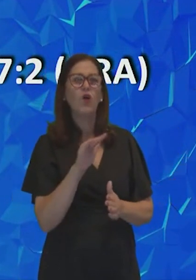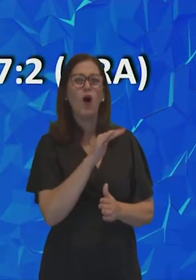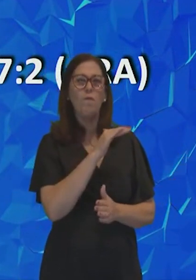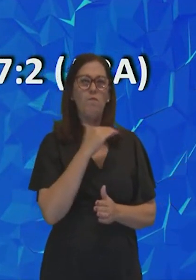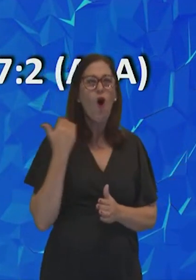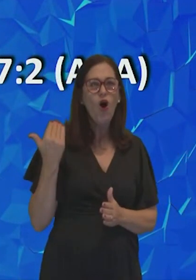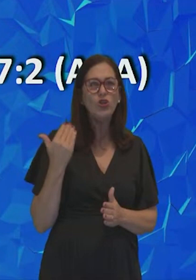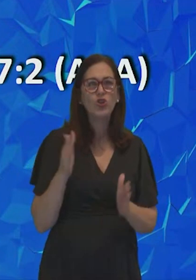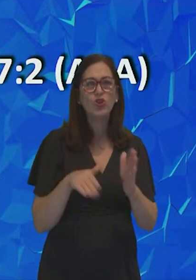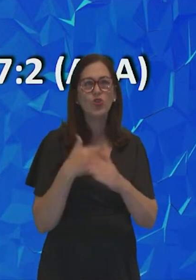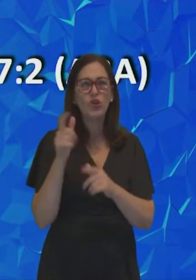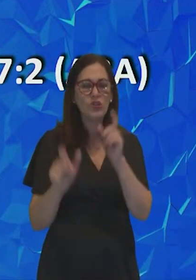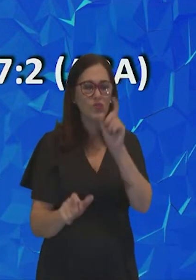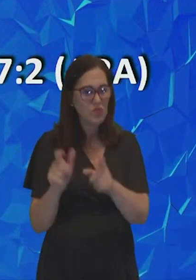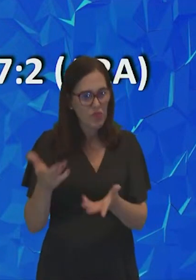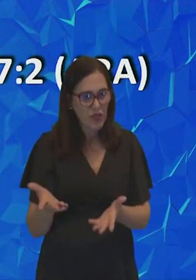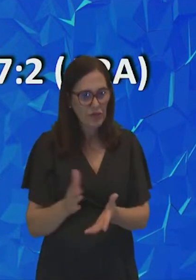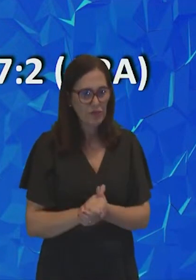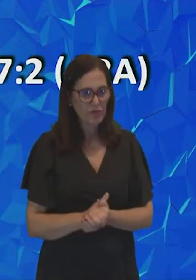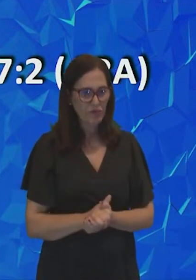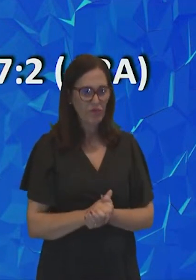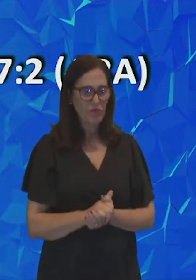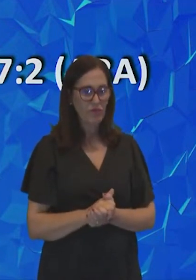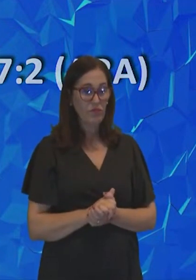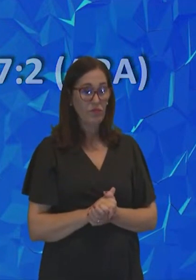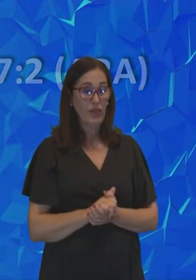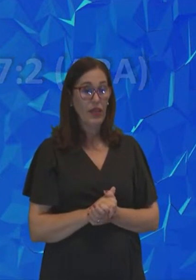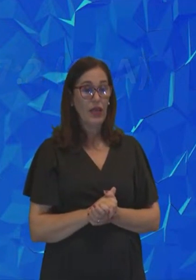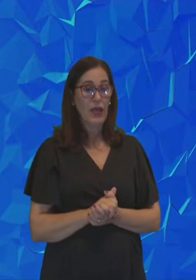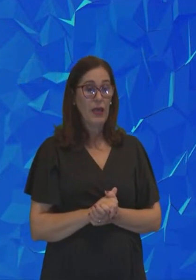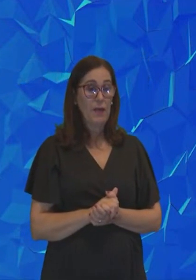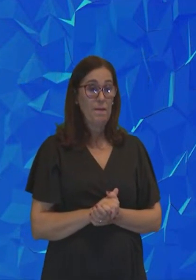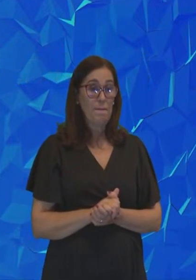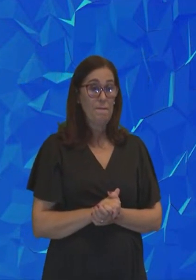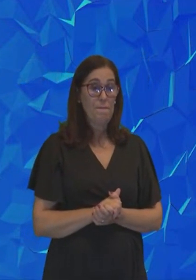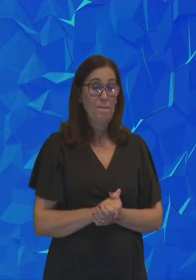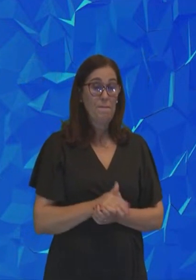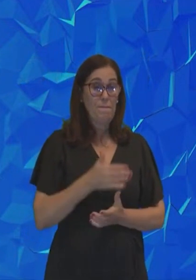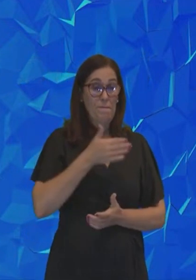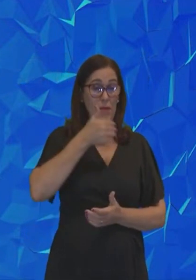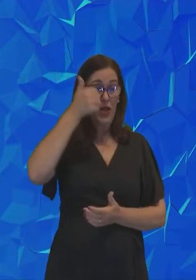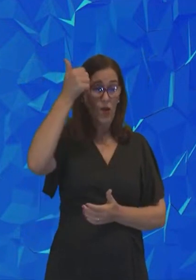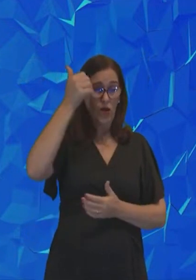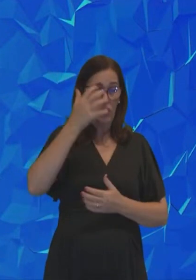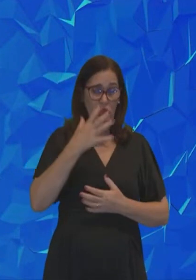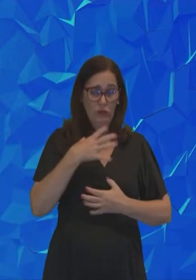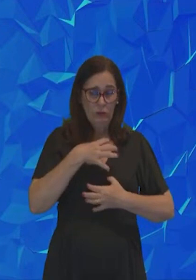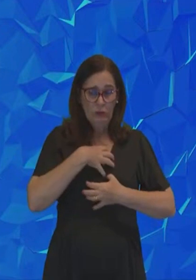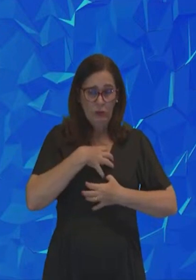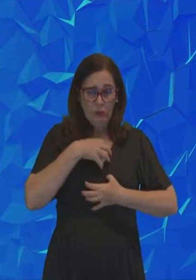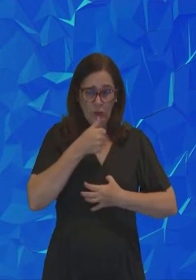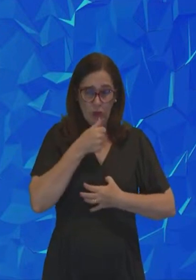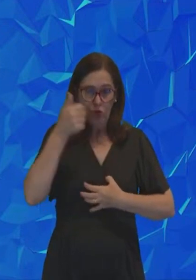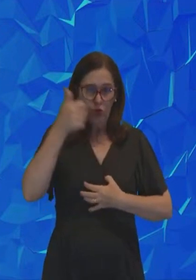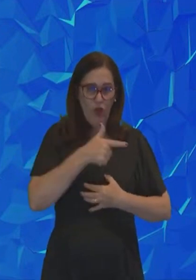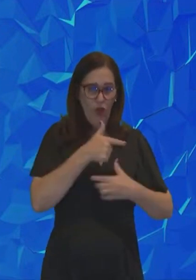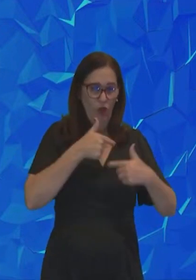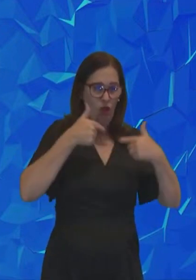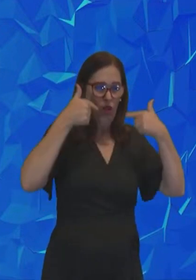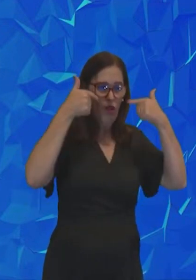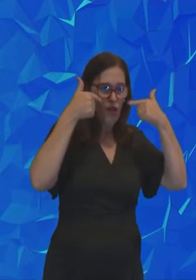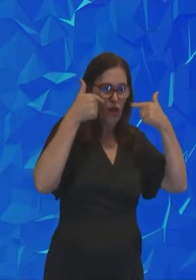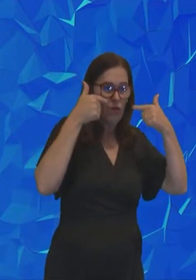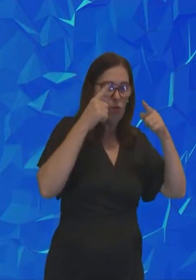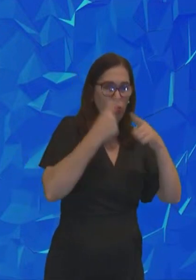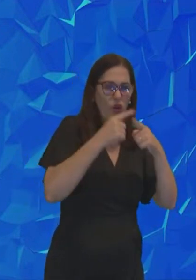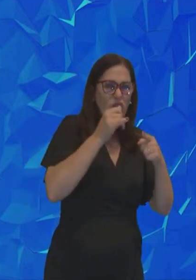em consideração. Melhor é a mágoa do que o riso, porque com a tristeza do rosto se faz